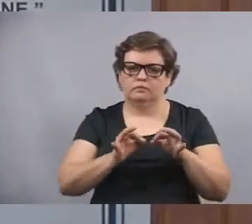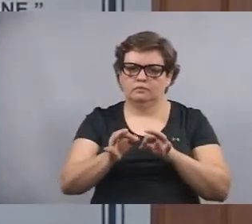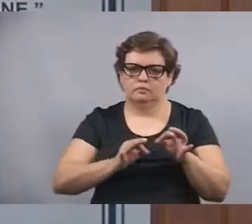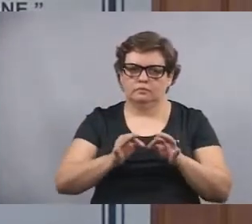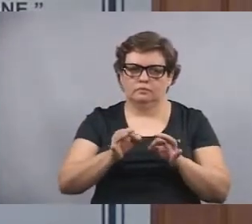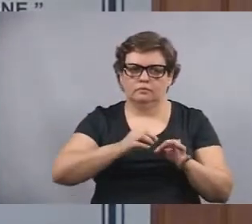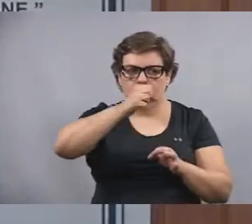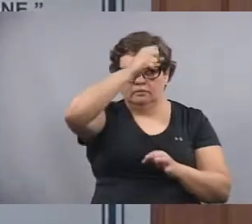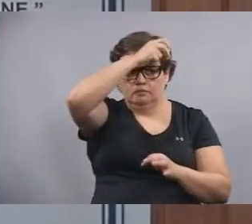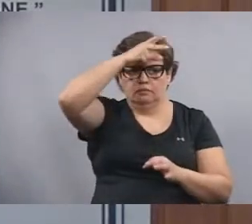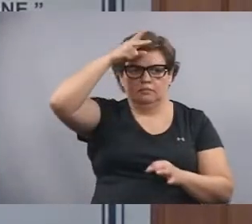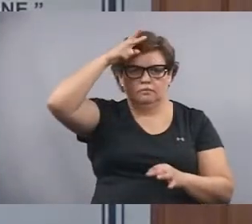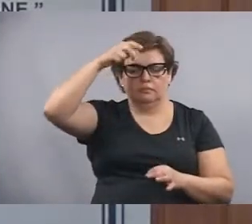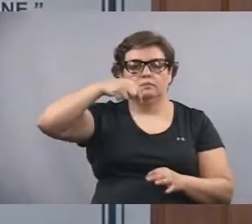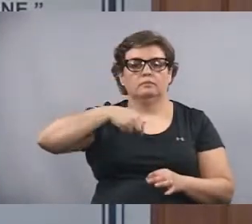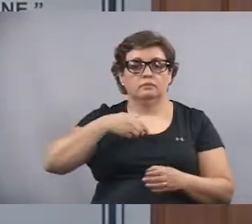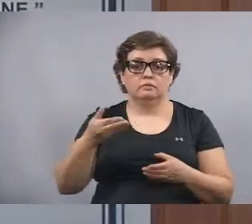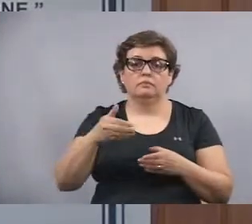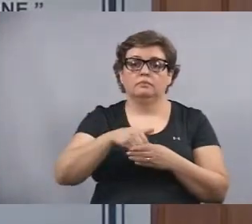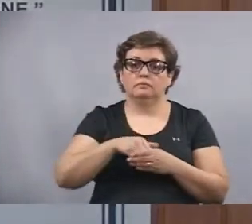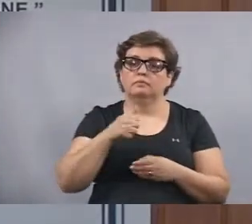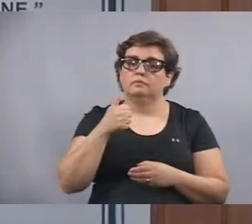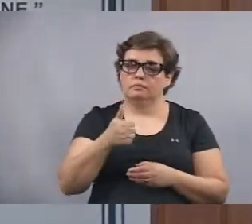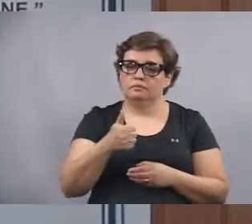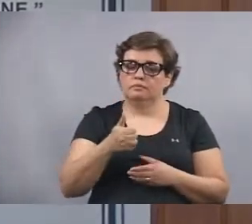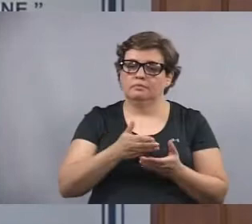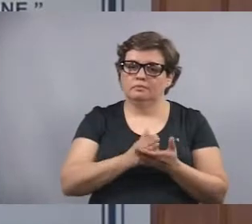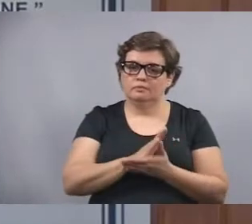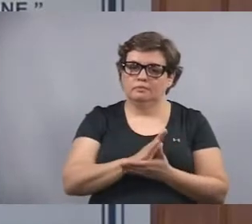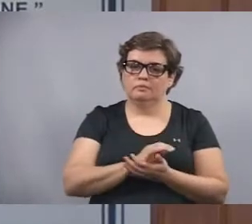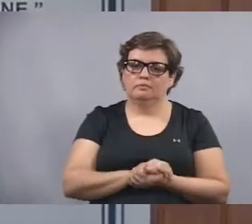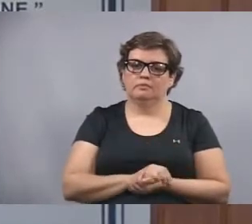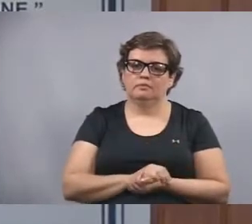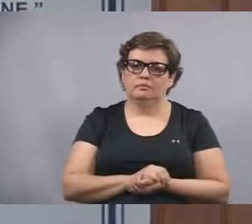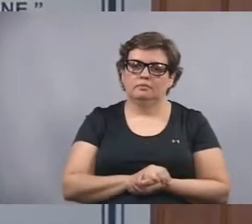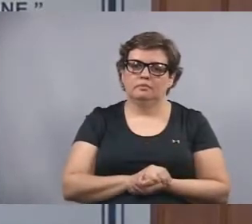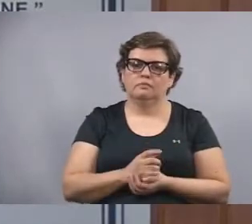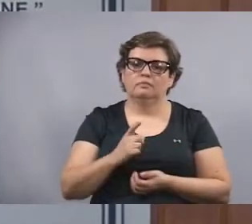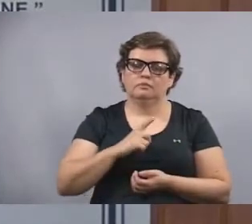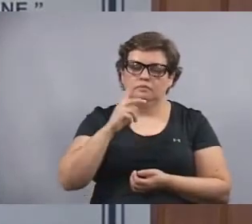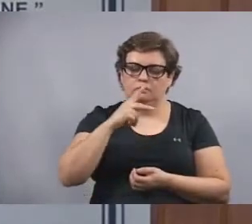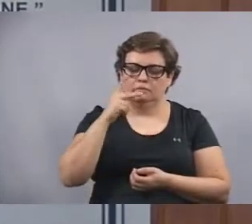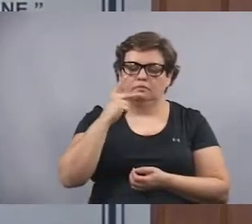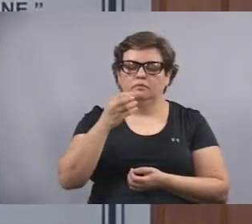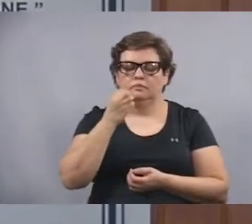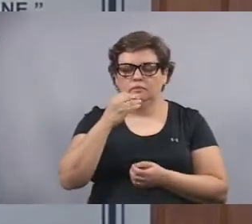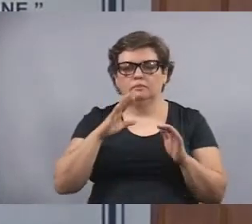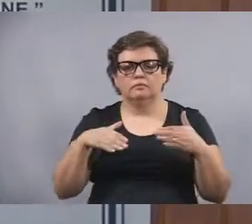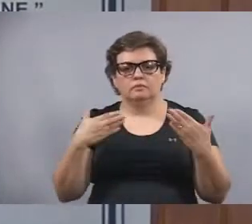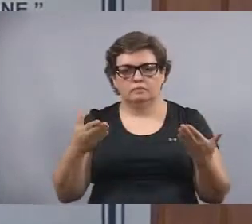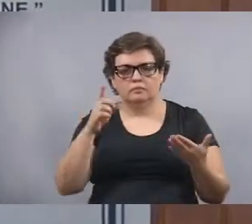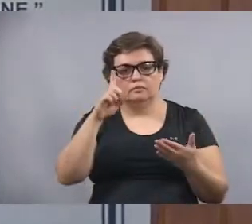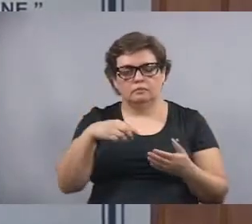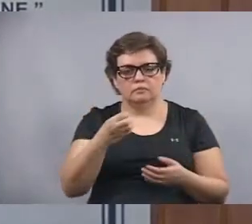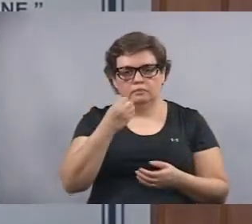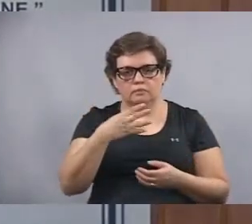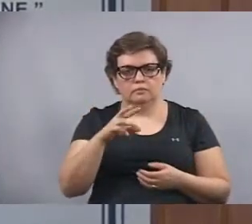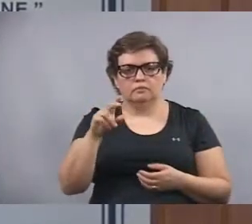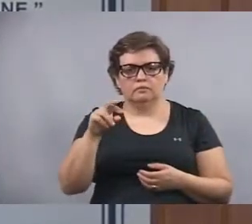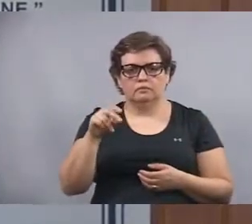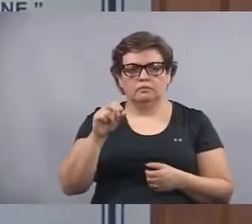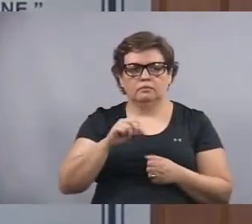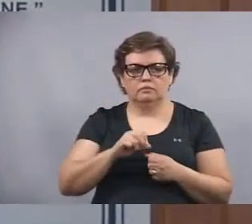projetos da prefeitura eu tenho votado favorável, tenho elogiado quando é para elogiar, como